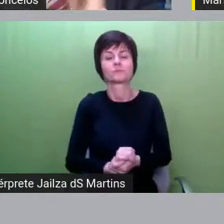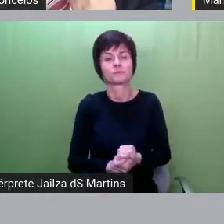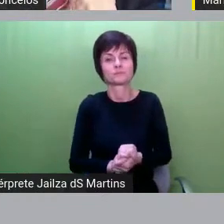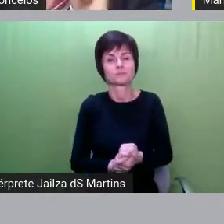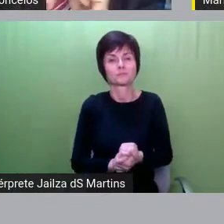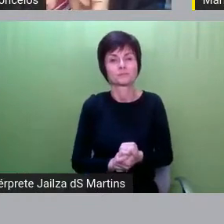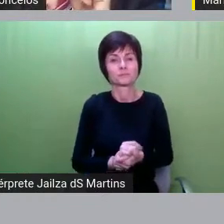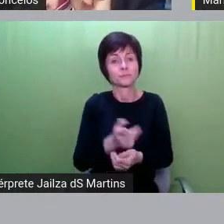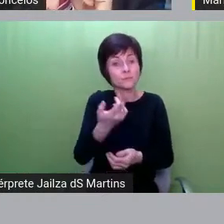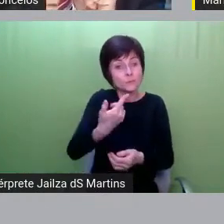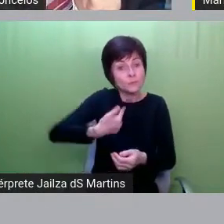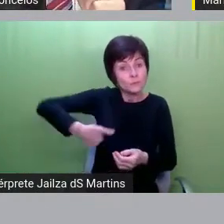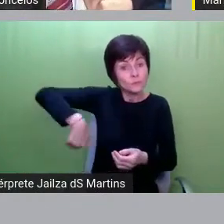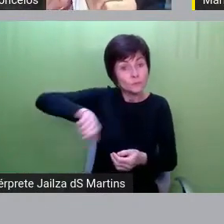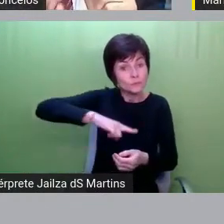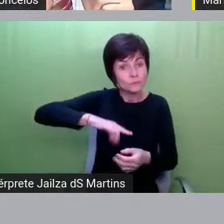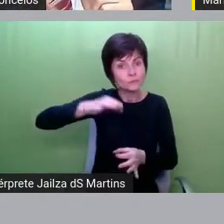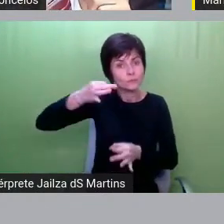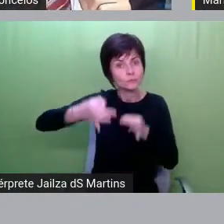assim, nós juristas,